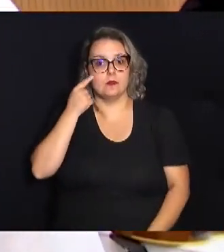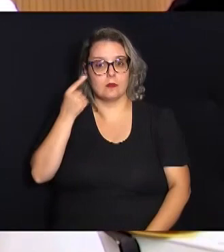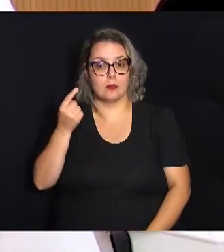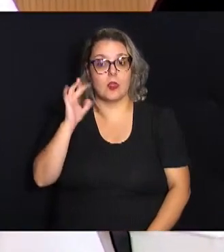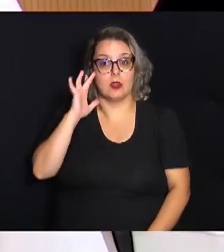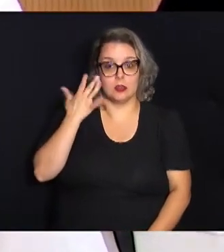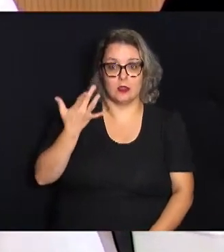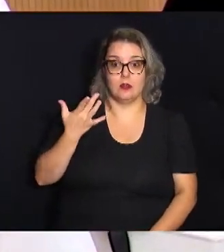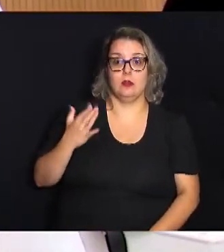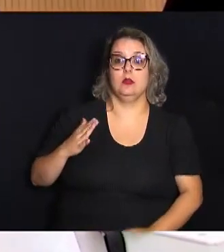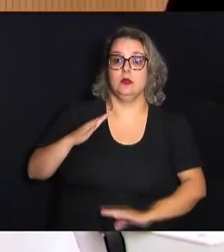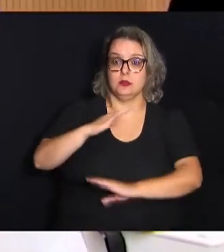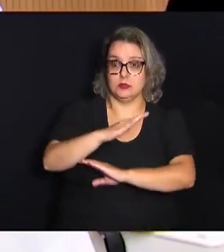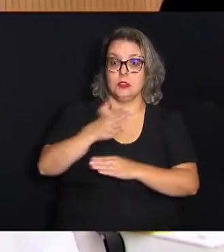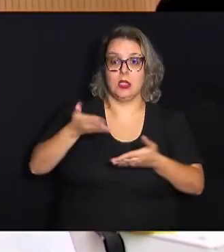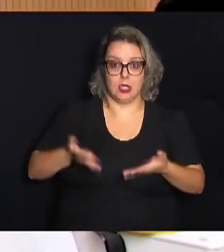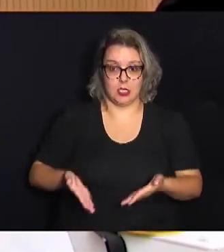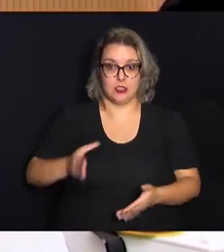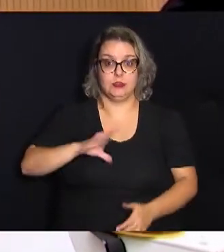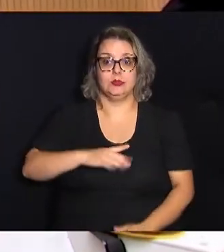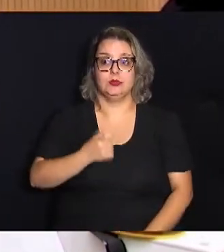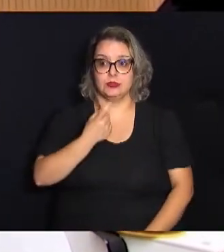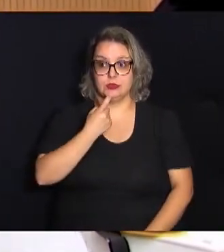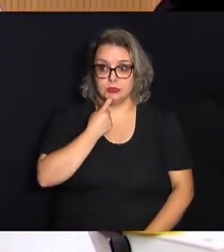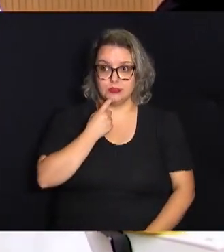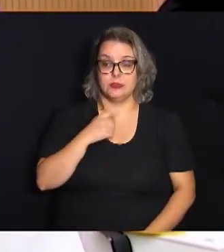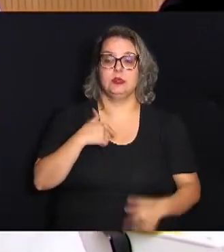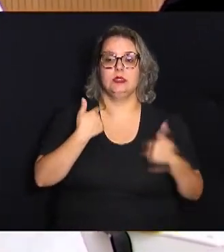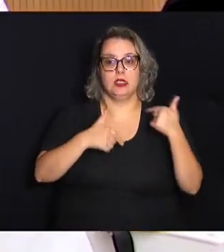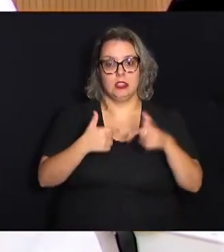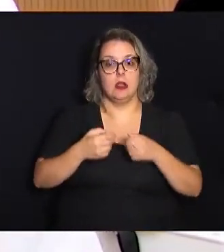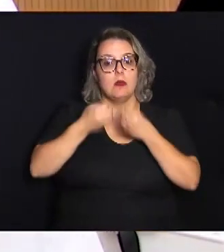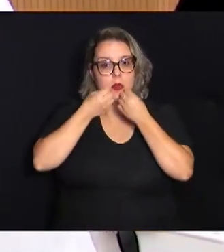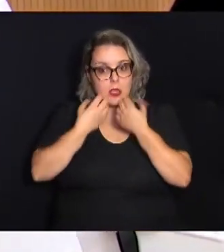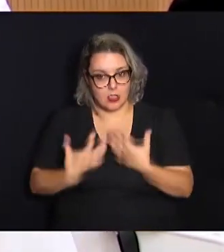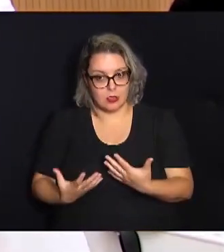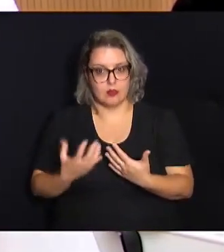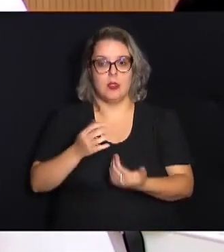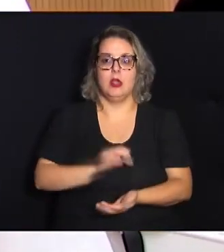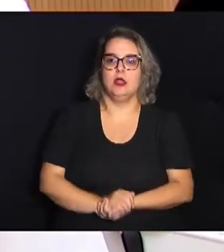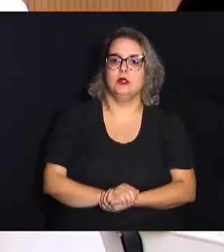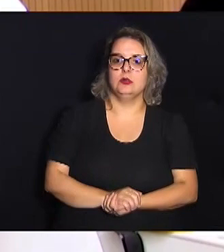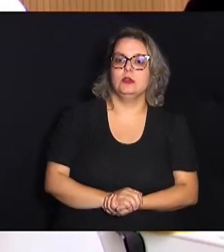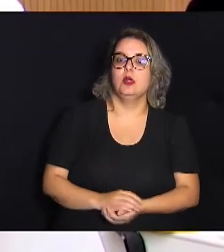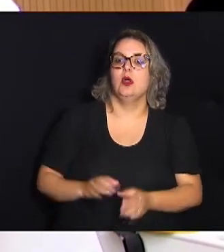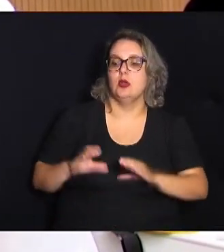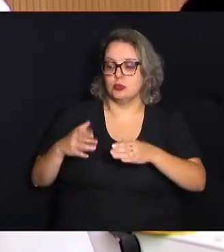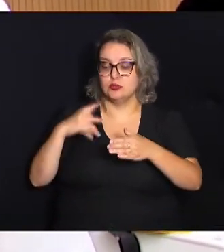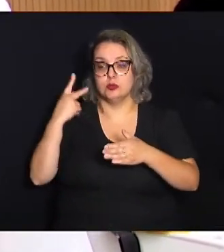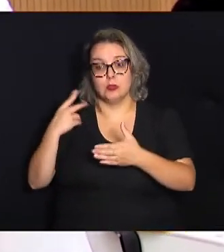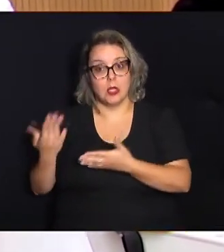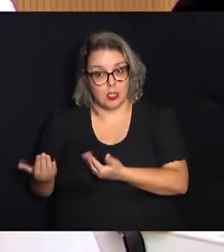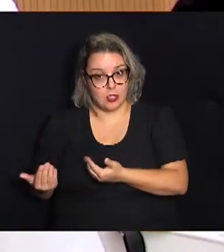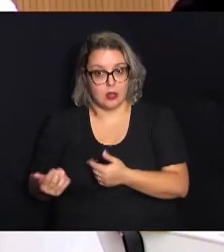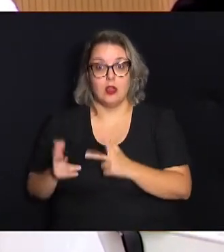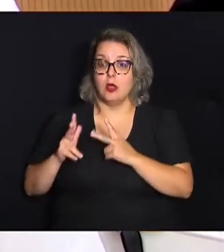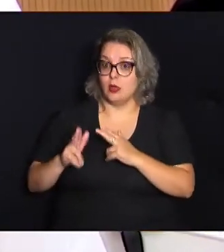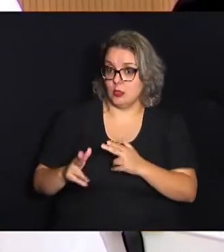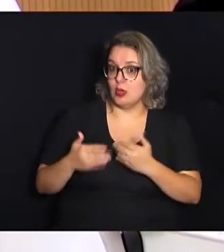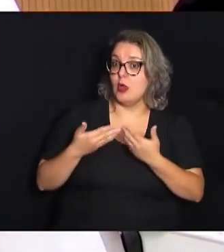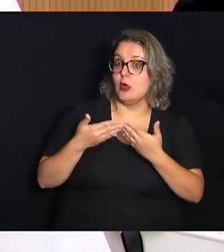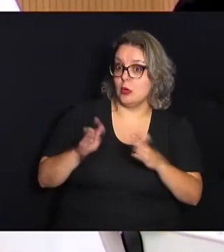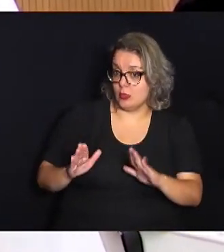a Câmara aqui de Campinas tem trabalhado muito bem, tanto com a questão do parlamento jovem, como abrindo